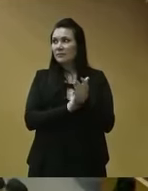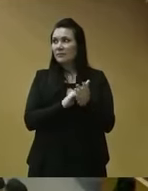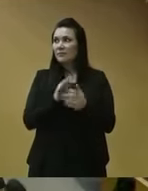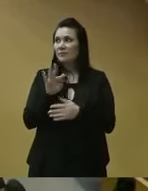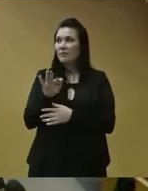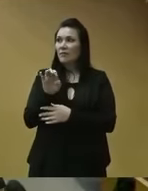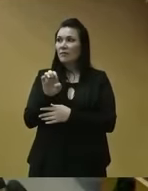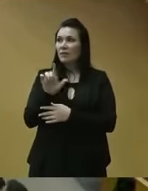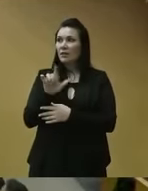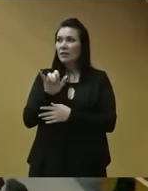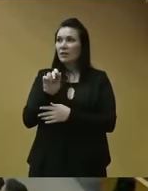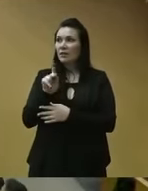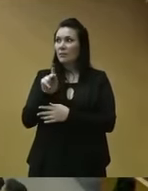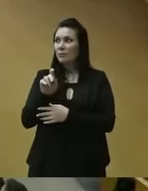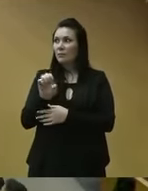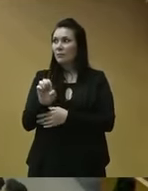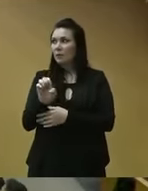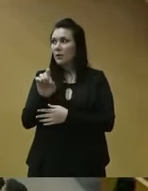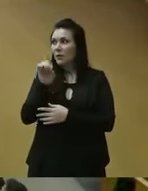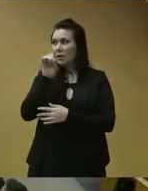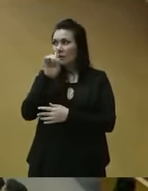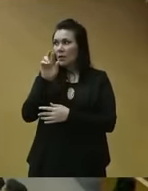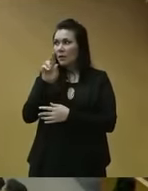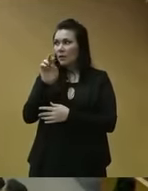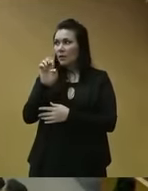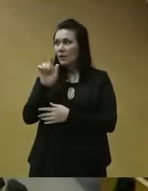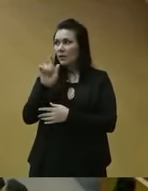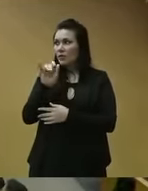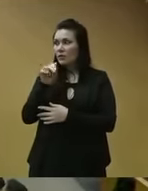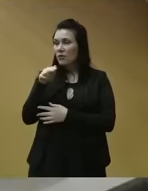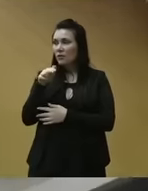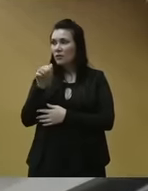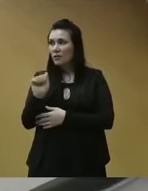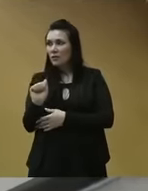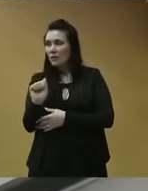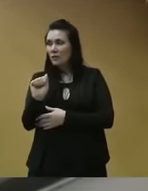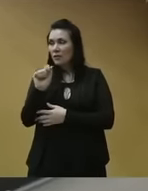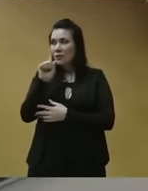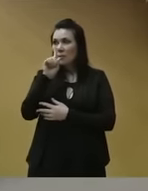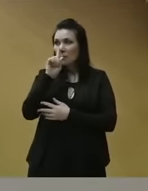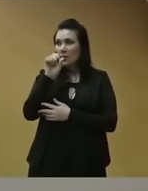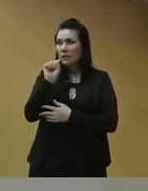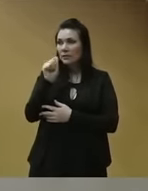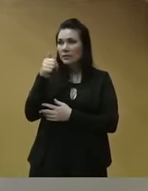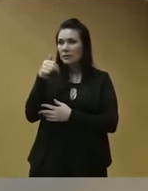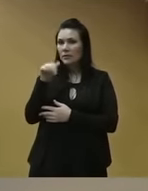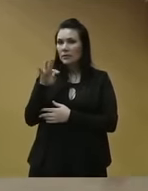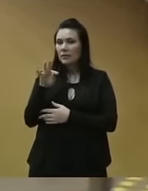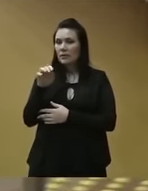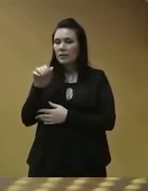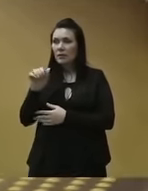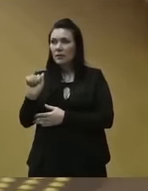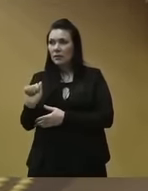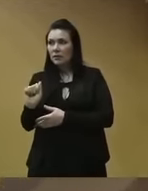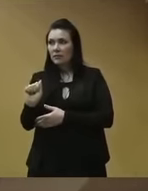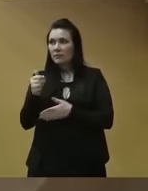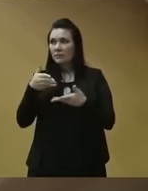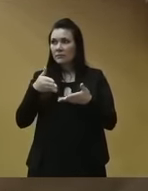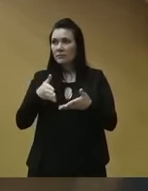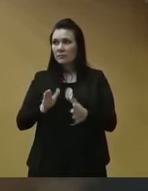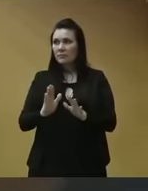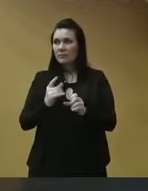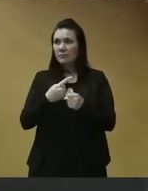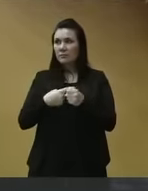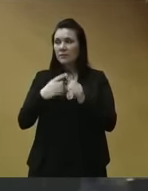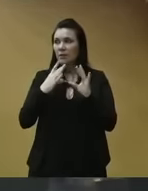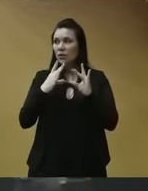Felipe Pereira da Silva, filho de Regina Terezinha Pereira da Silva e Santa Jussara Pereira da Silva, natural de